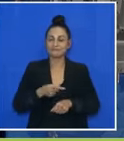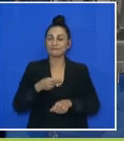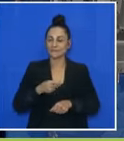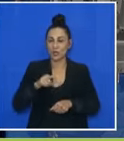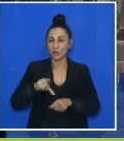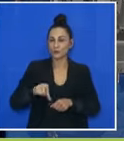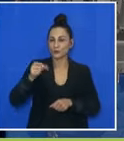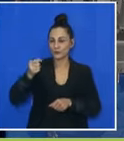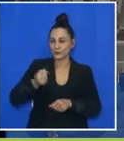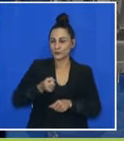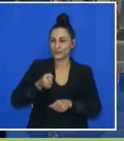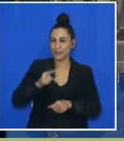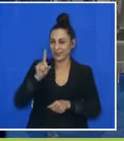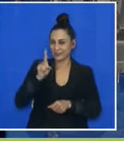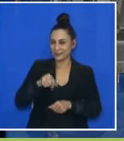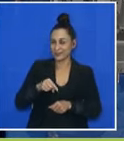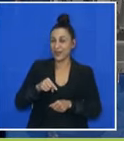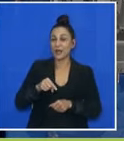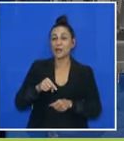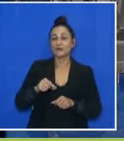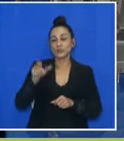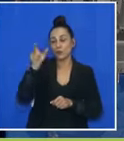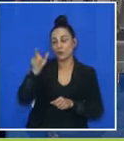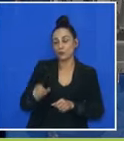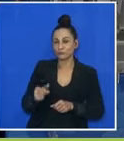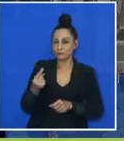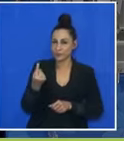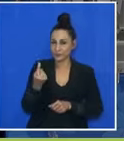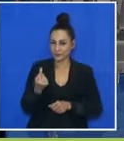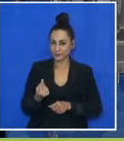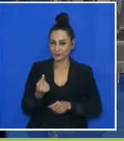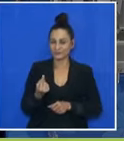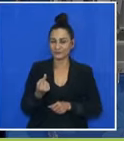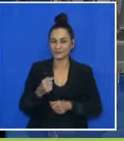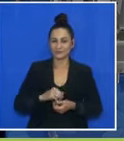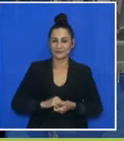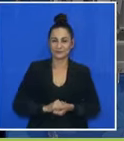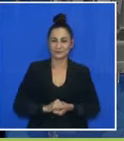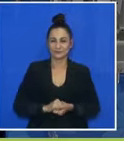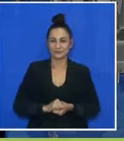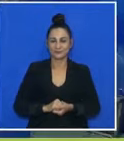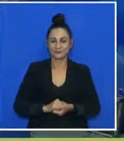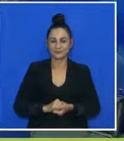instantes teremos a bola sorteada para a nossa coluna 1.